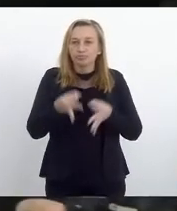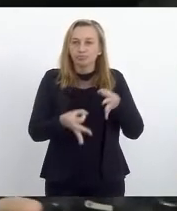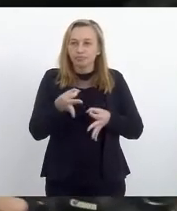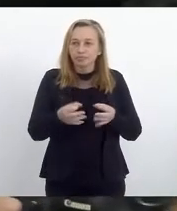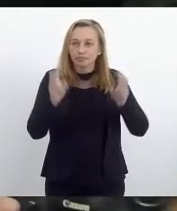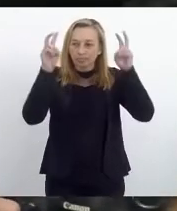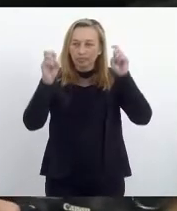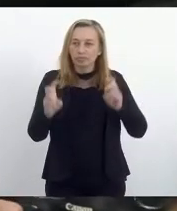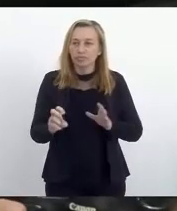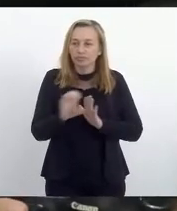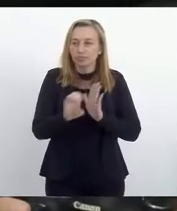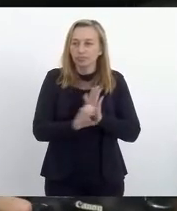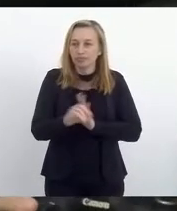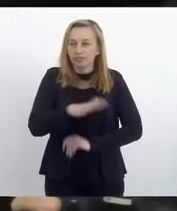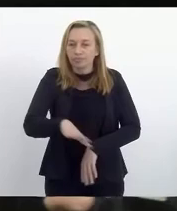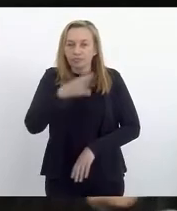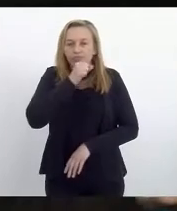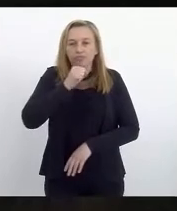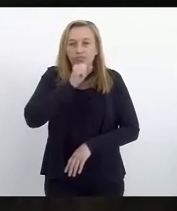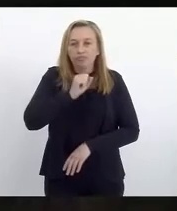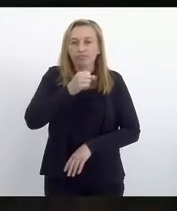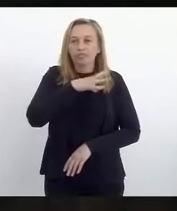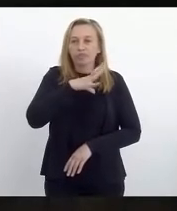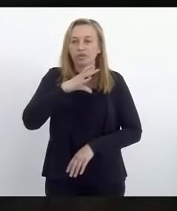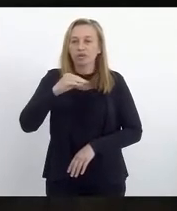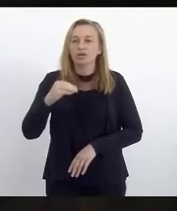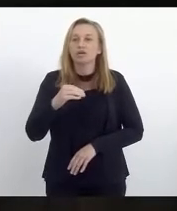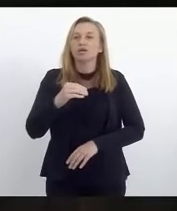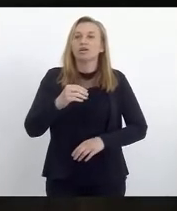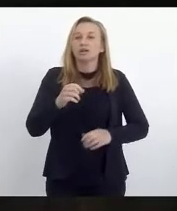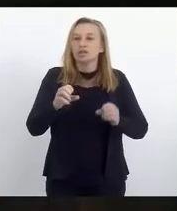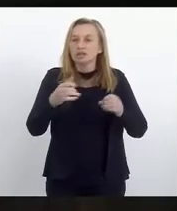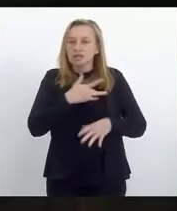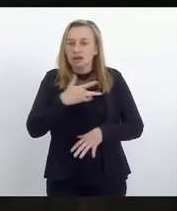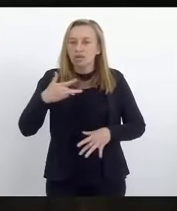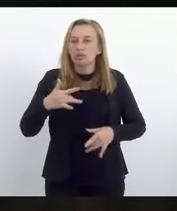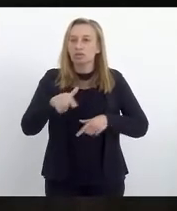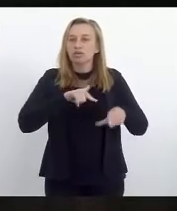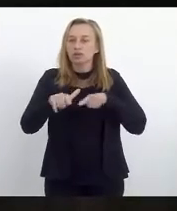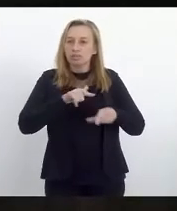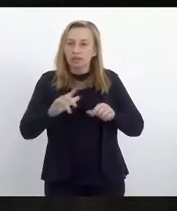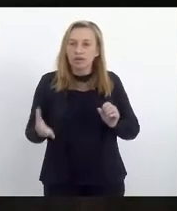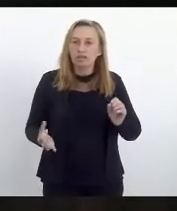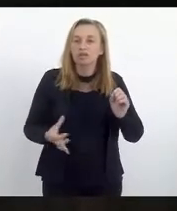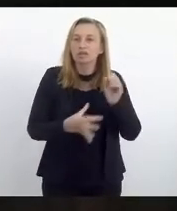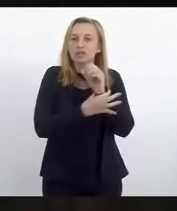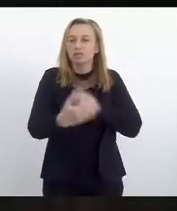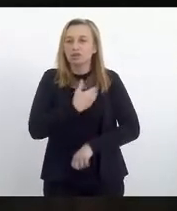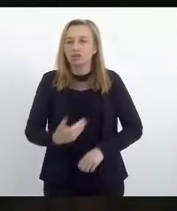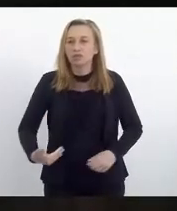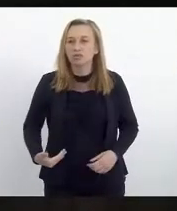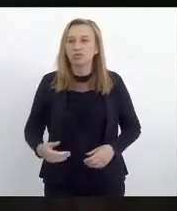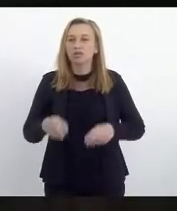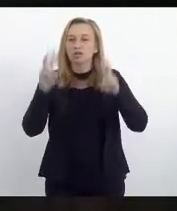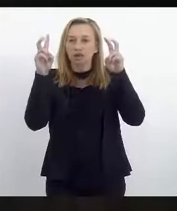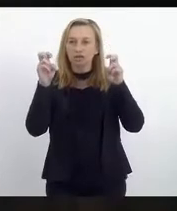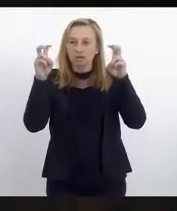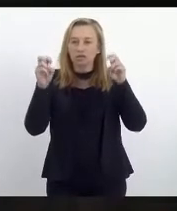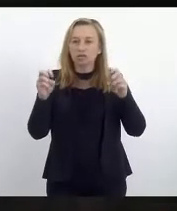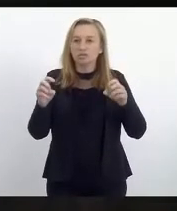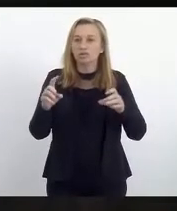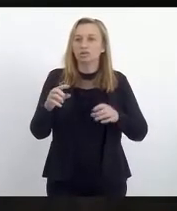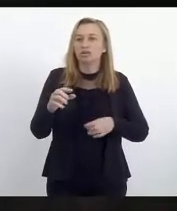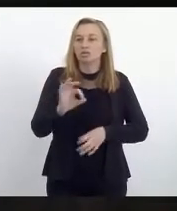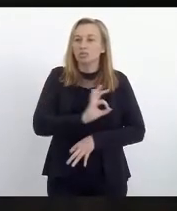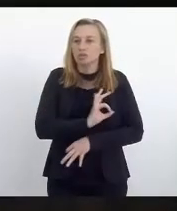de Assuntos da Criança, do Adolescente e do Idoso, de Saúde, de Trabalho, Legislação Social, Seguridade Social, de Segurança Pública e Assuntos de